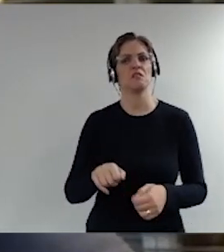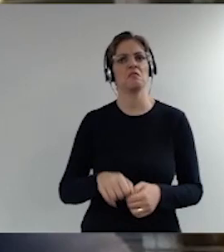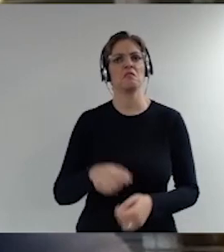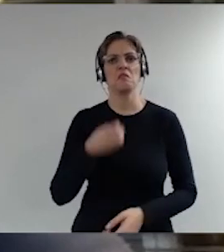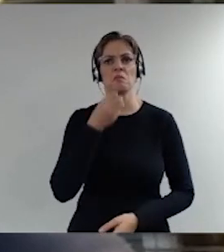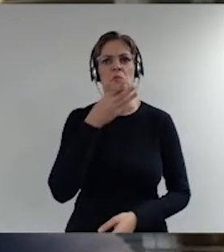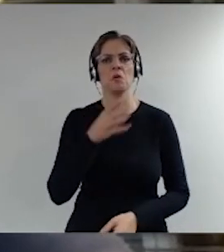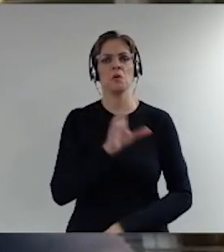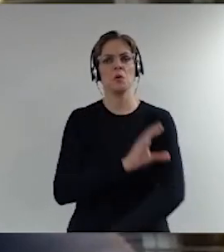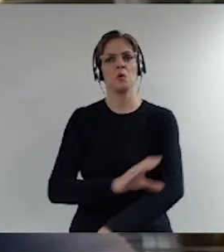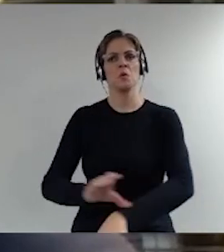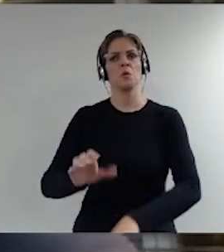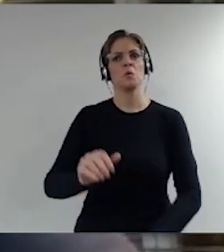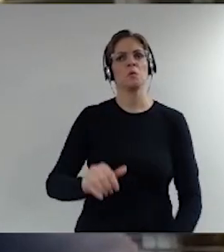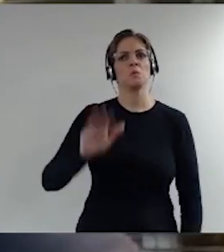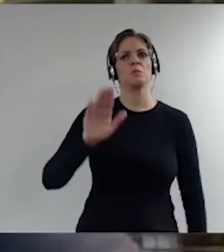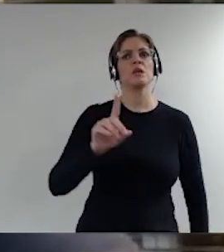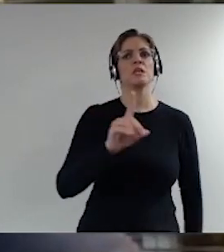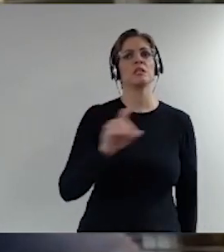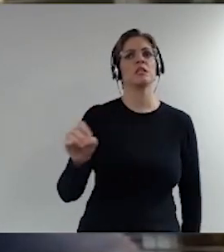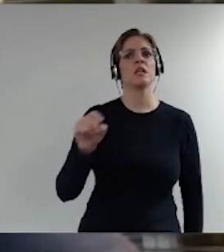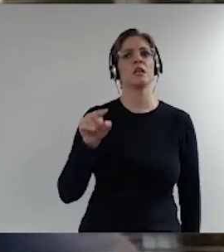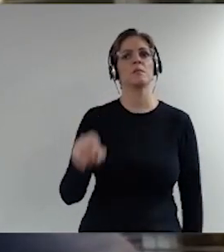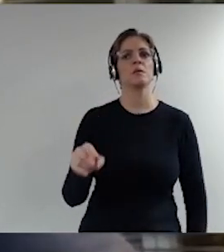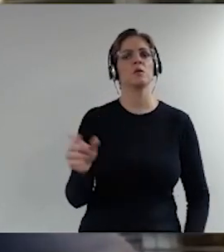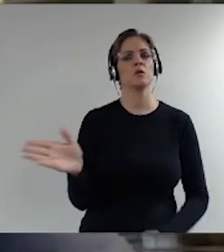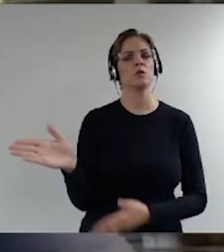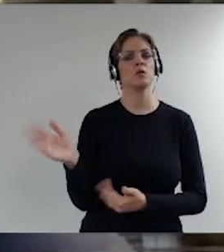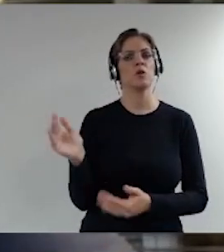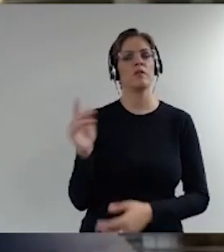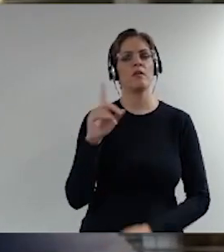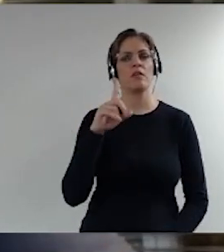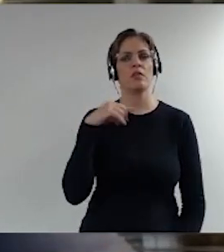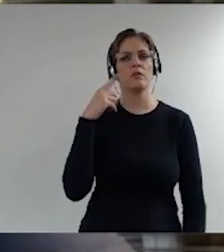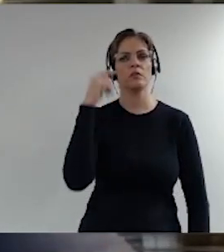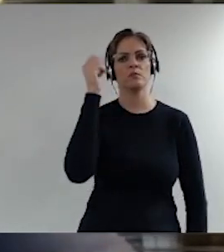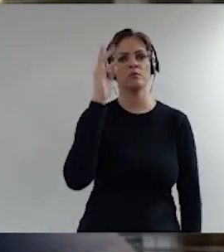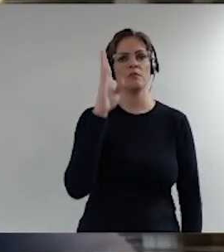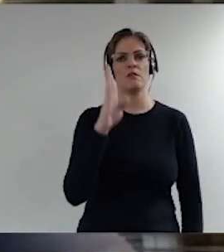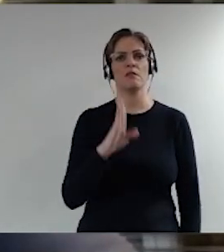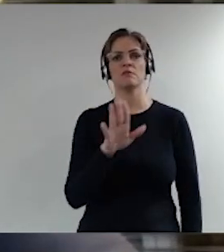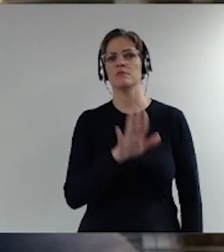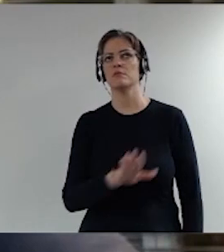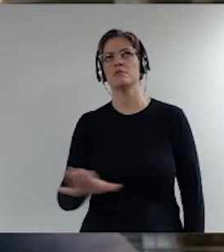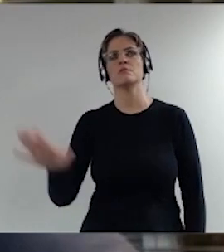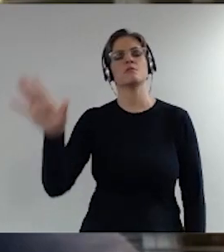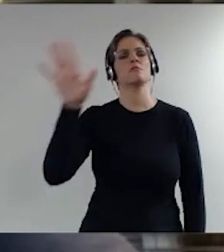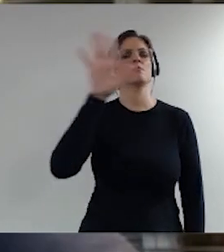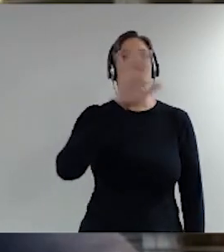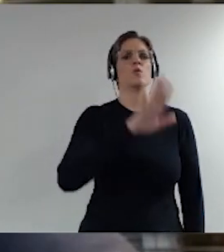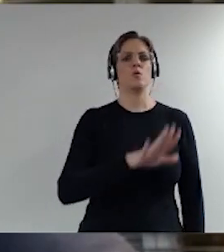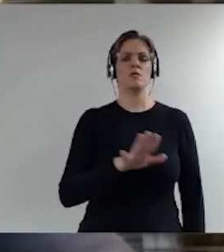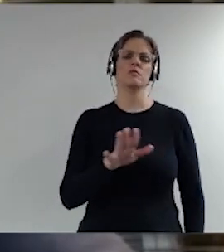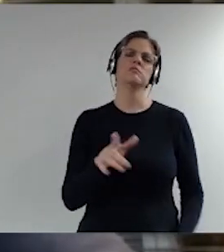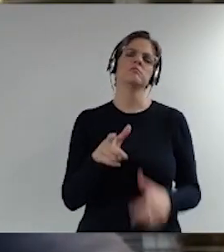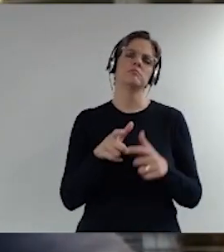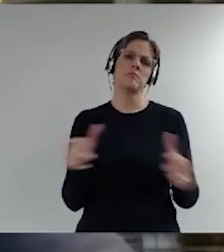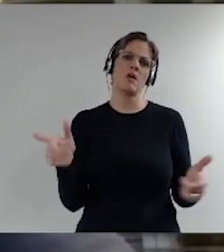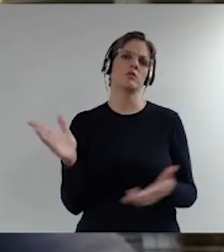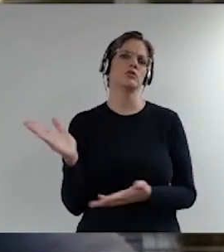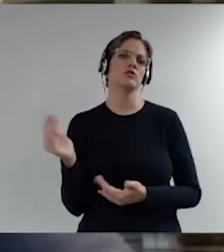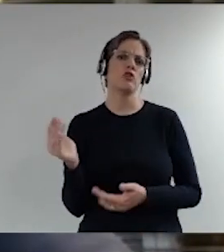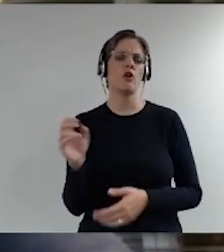reúna mais de 100 mil jovens advogados no Brasil inteiro, entre a maioria jovem